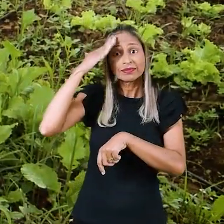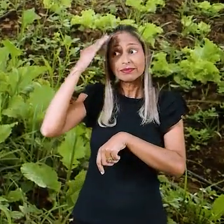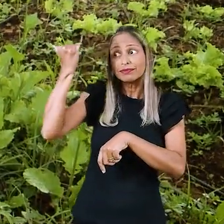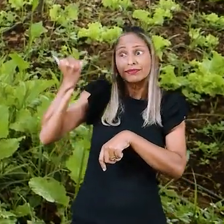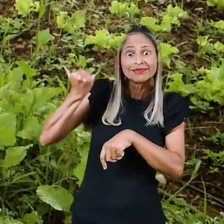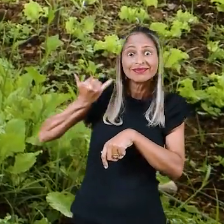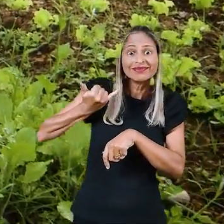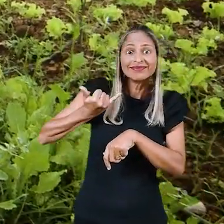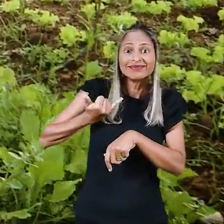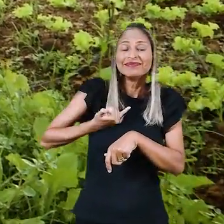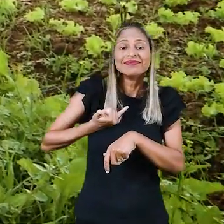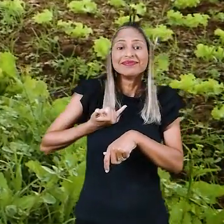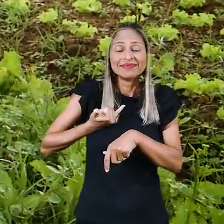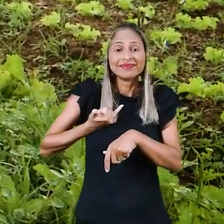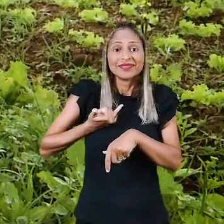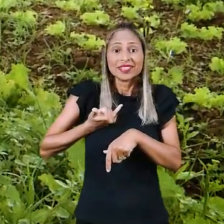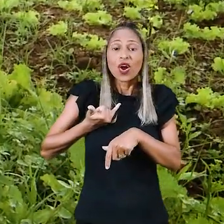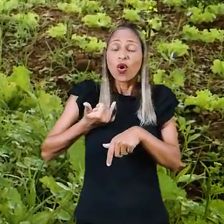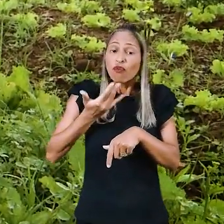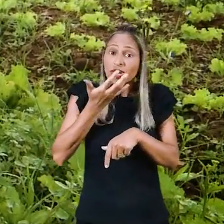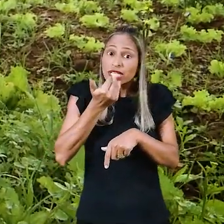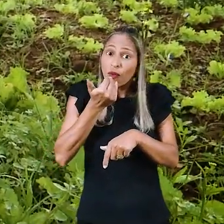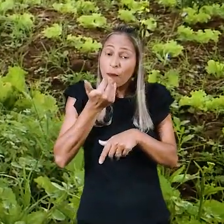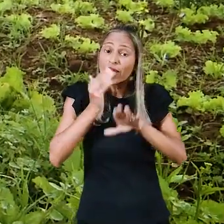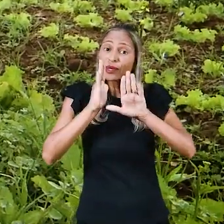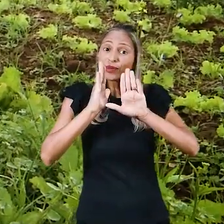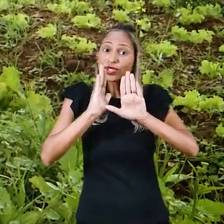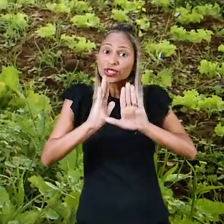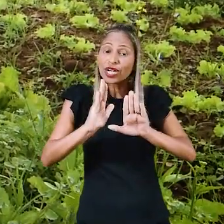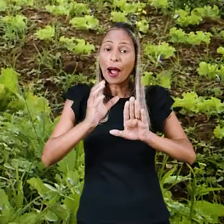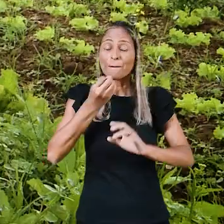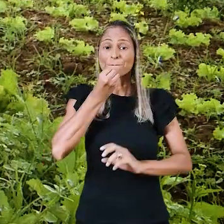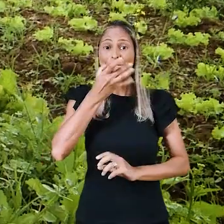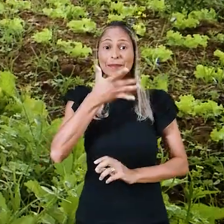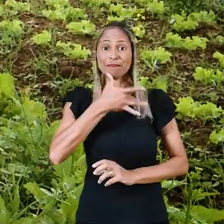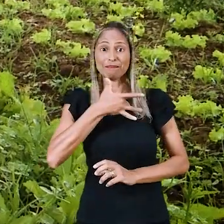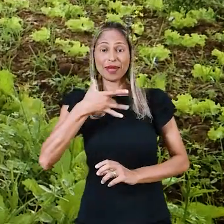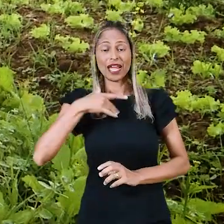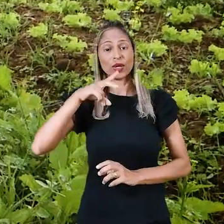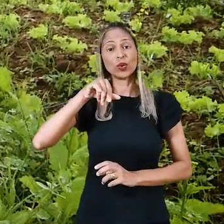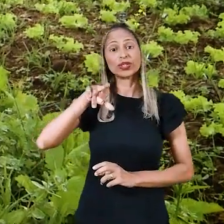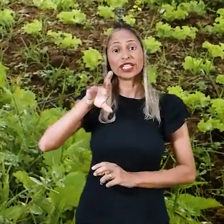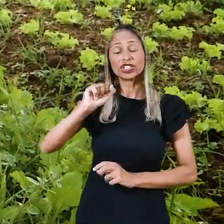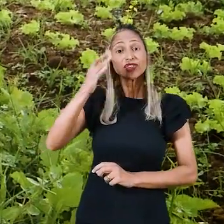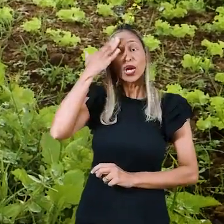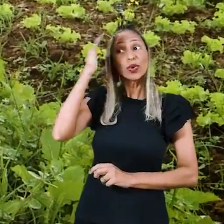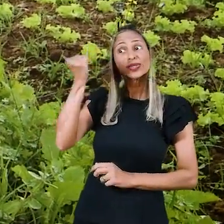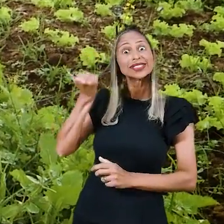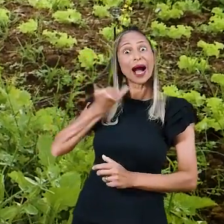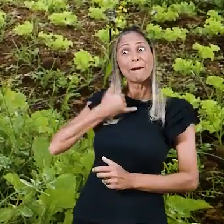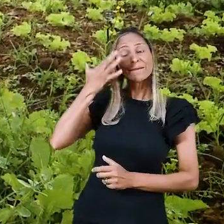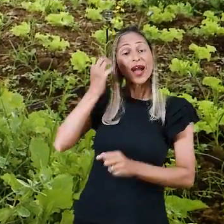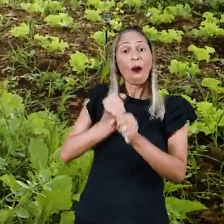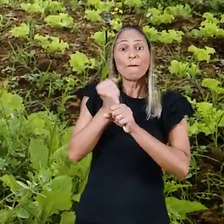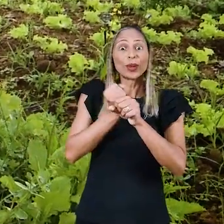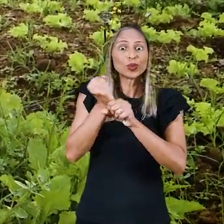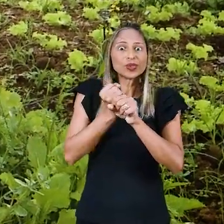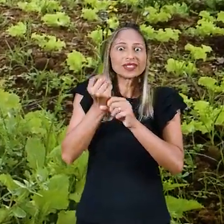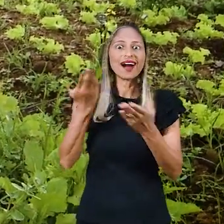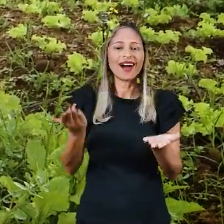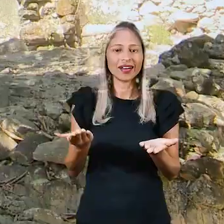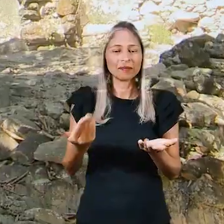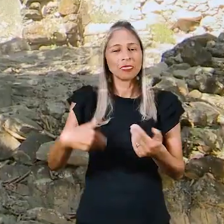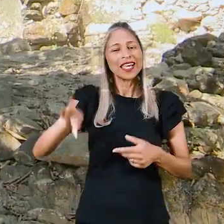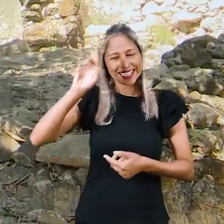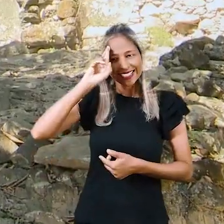saber que a gente estava consumindo uma coisa bem nutritiva e não sabia, né? Há muitos anos atrás,